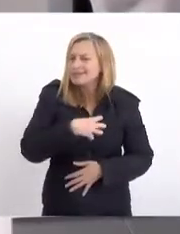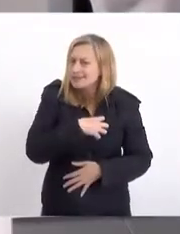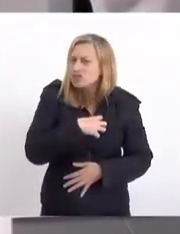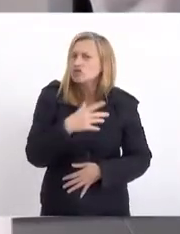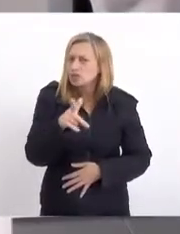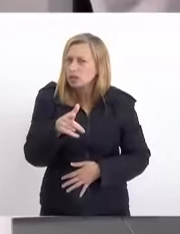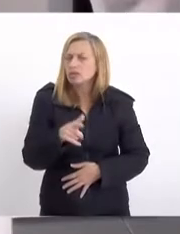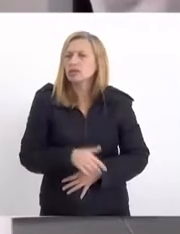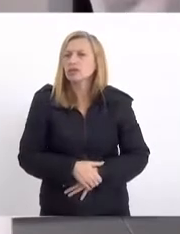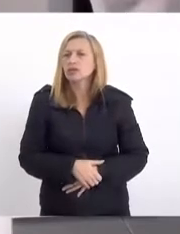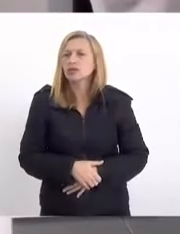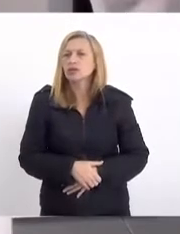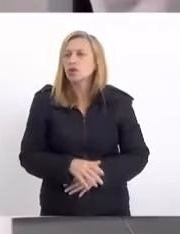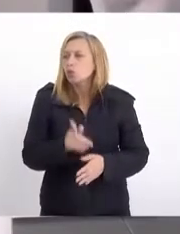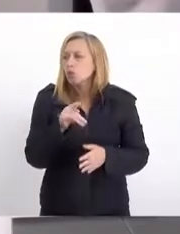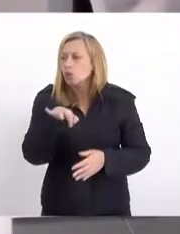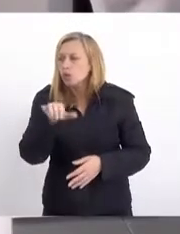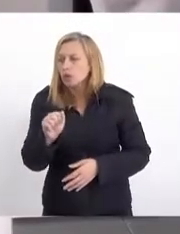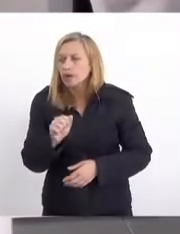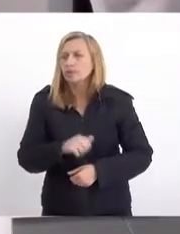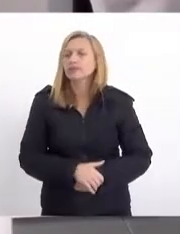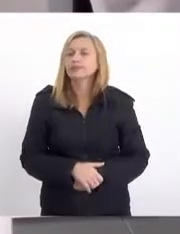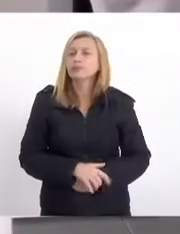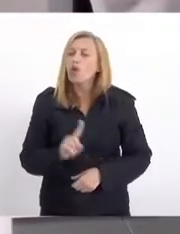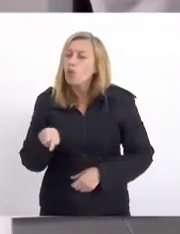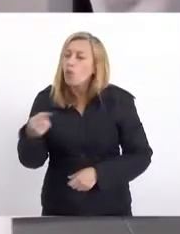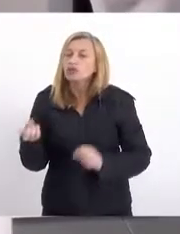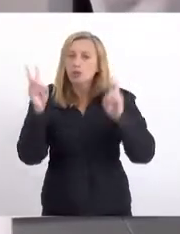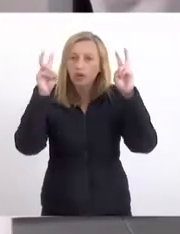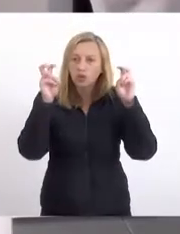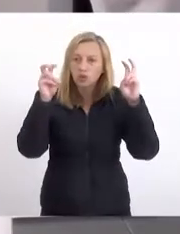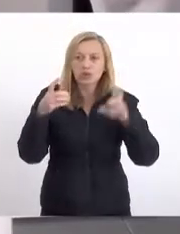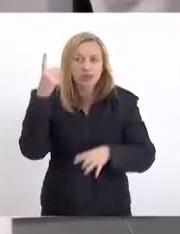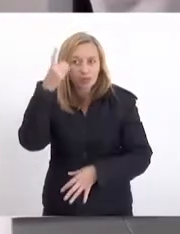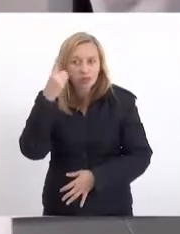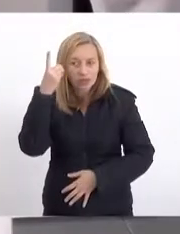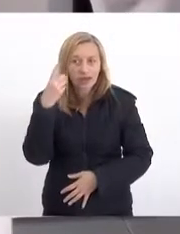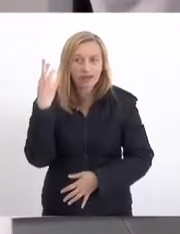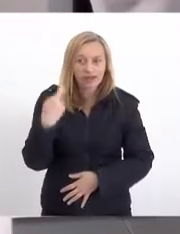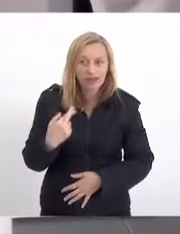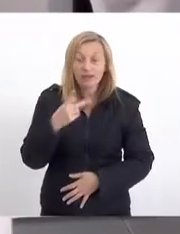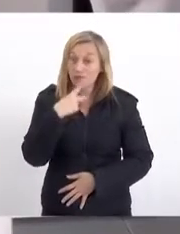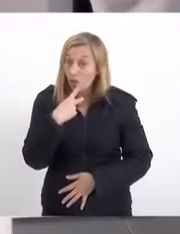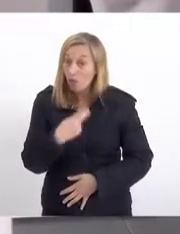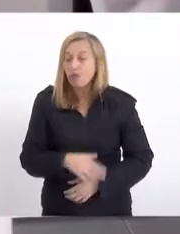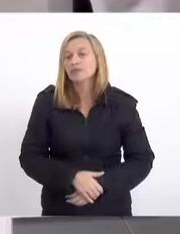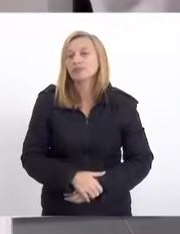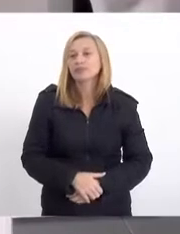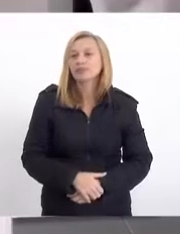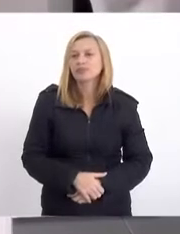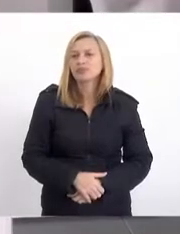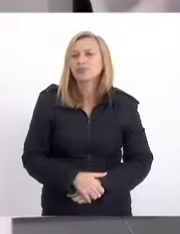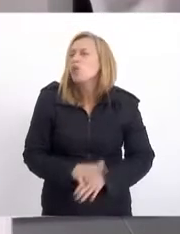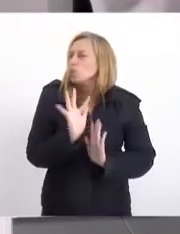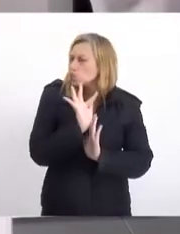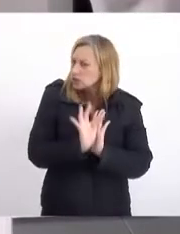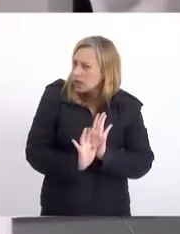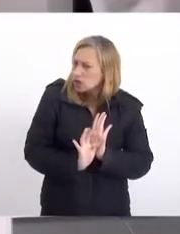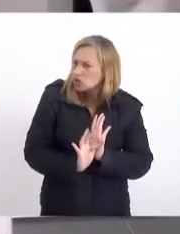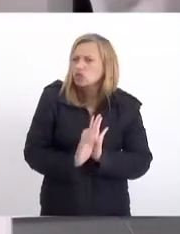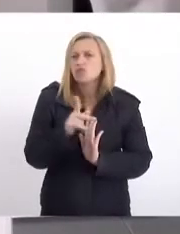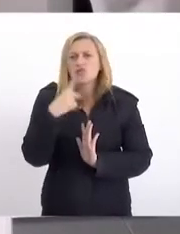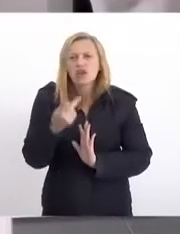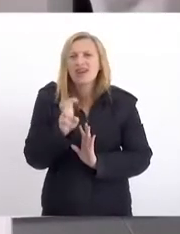sentido, né, o cronograma. Outra questão que a deputada Renata colocou é que o texto fala